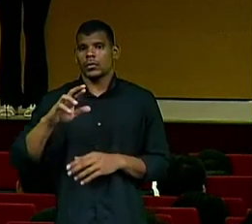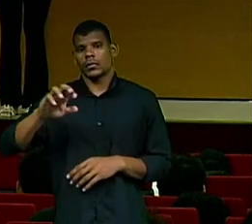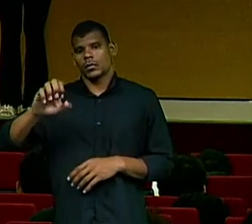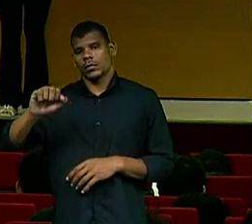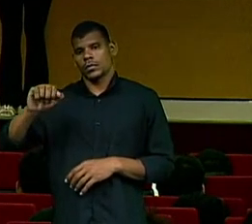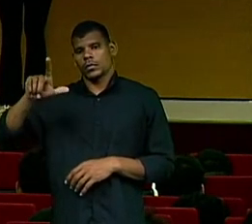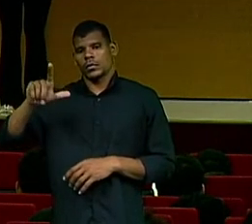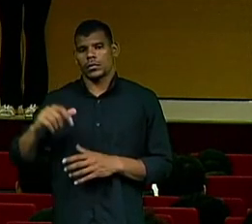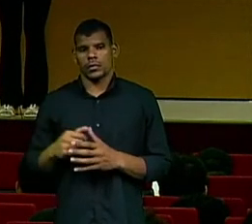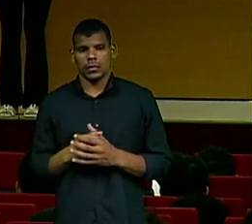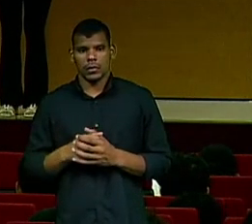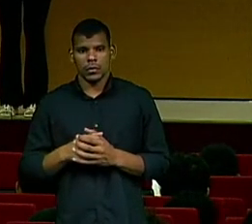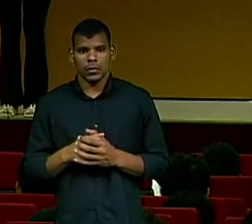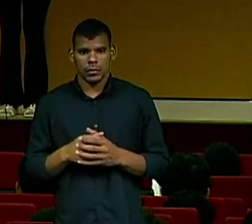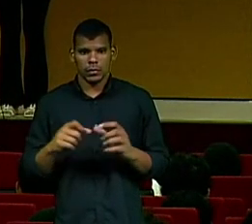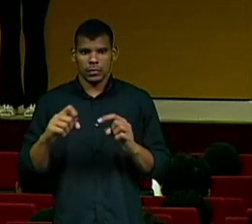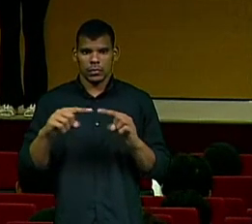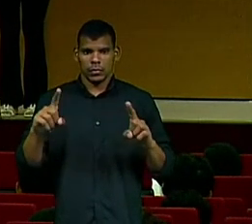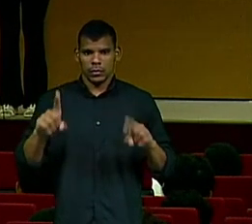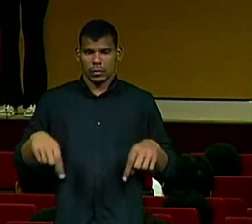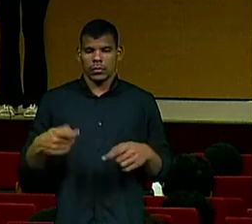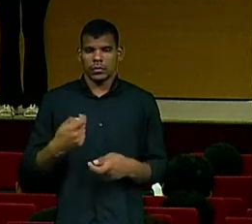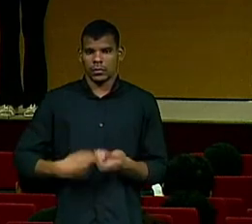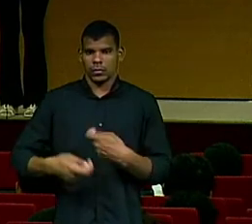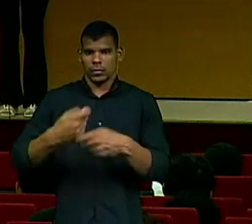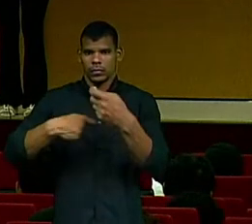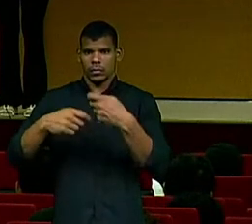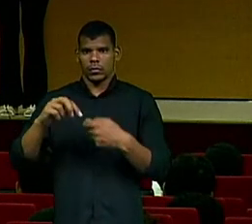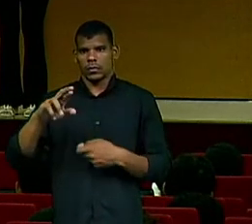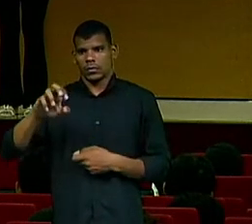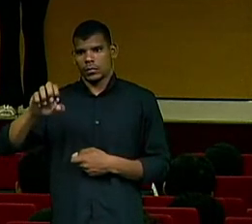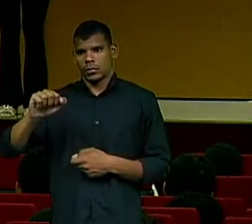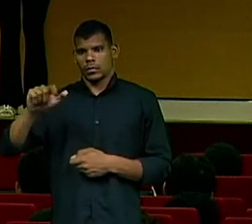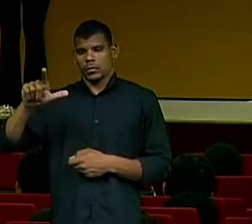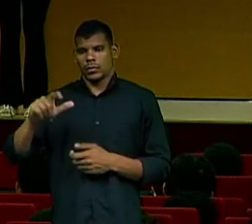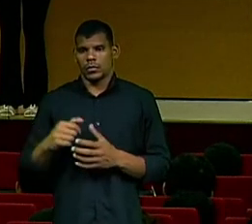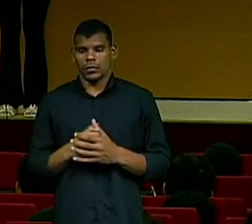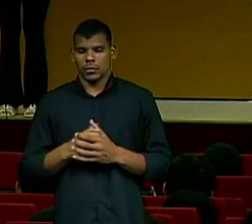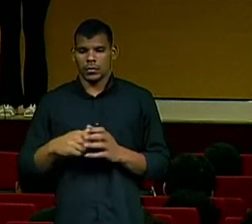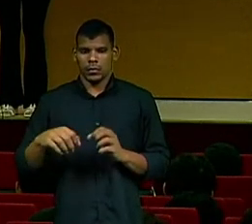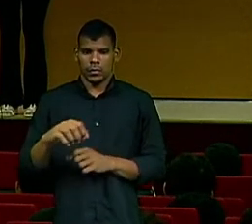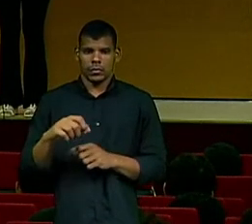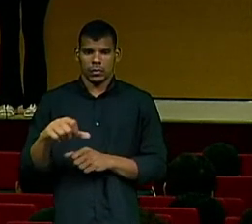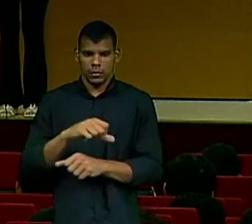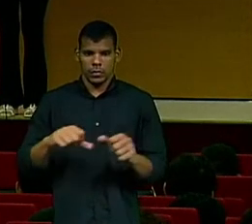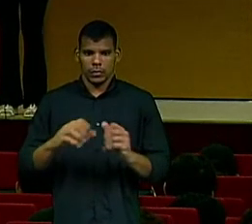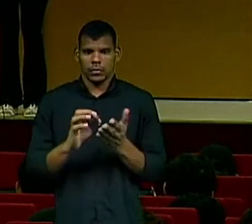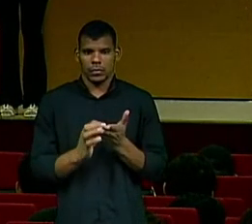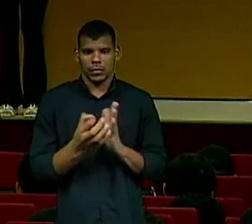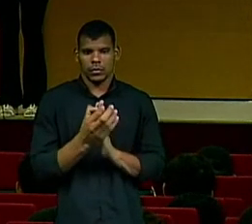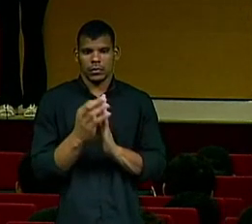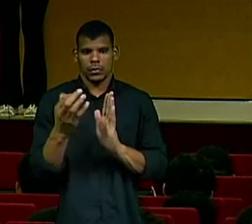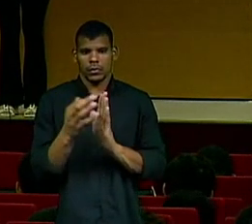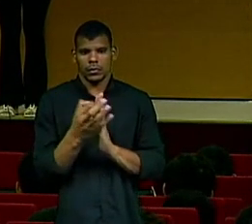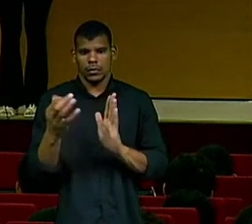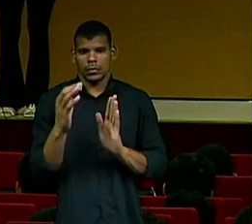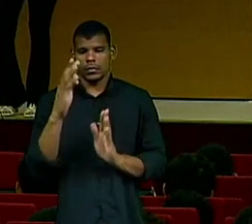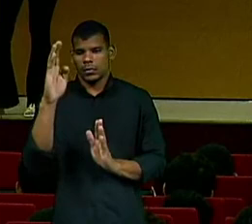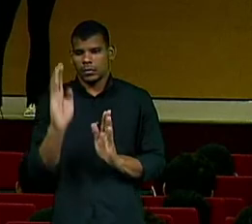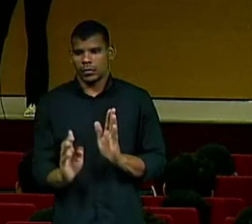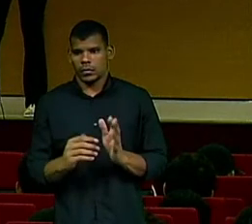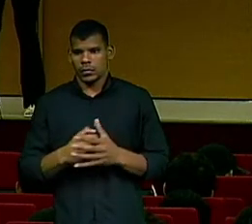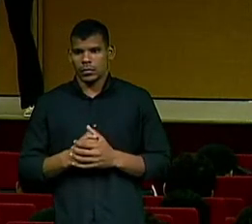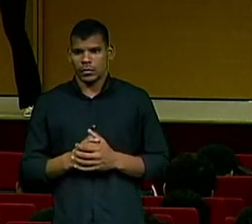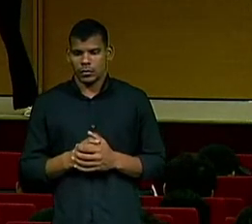um plano econômico tá é que mudava a moeda do Brasil né E que nos primeiros anos